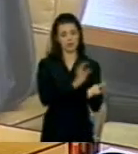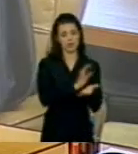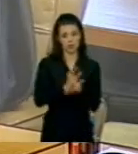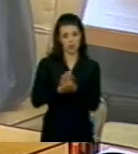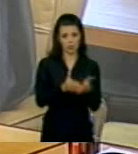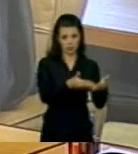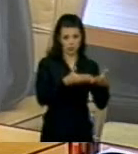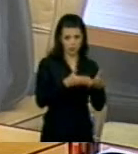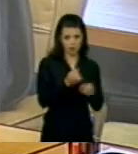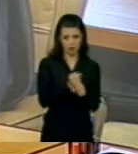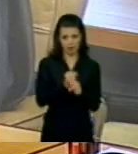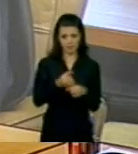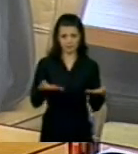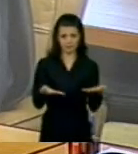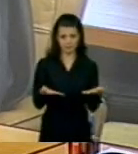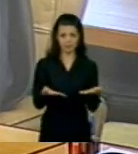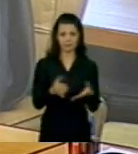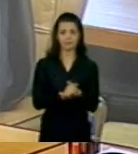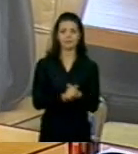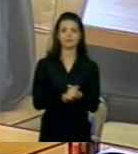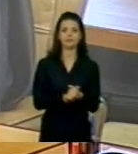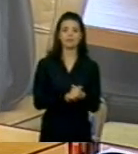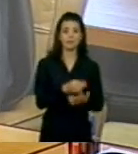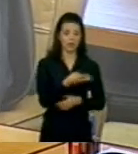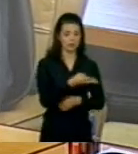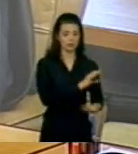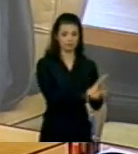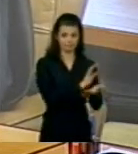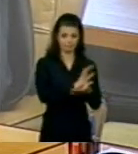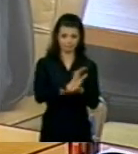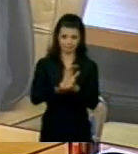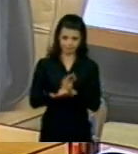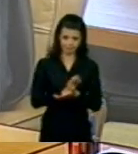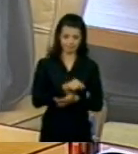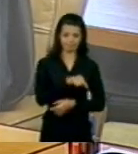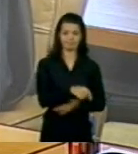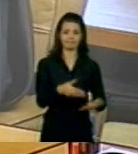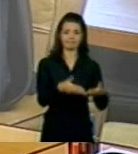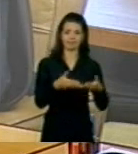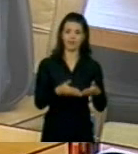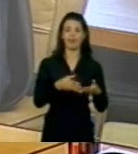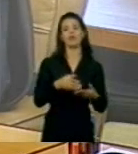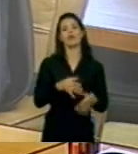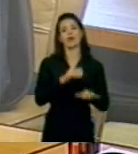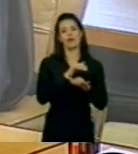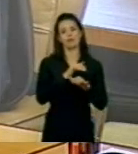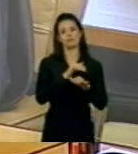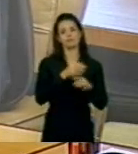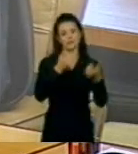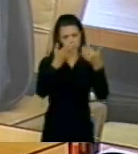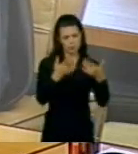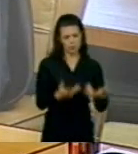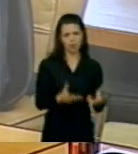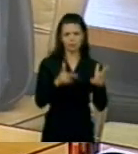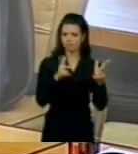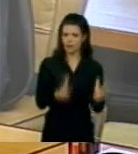curso deste ano. Os requerentes reiteraram os argumentos apresentados na inicial, afirmando que ampliadas